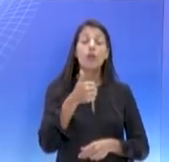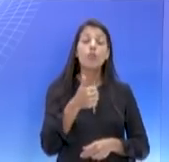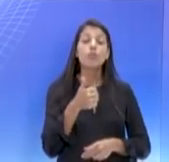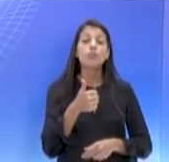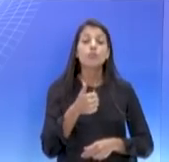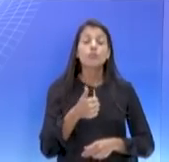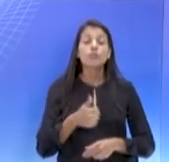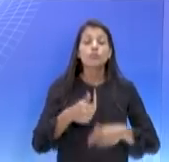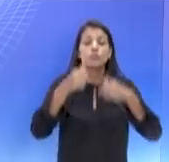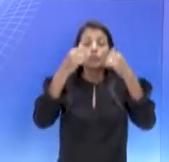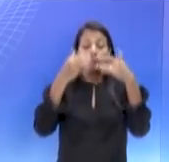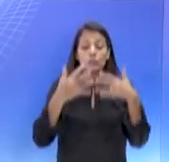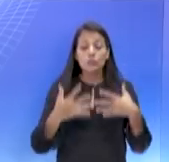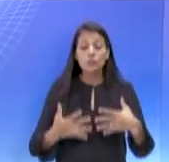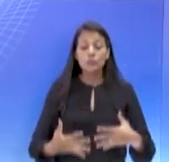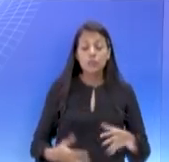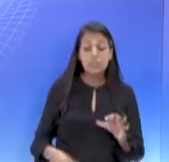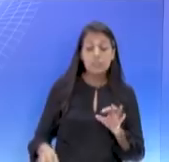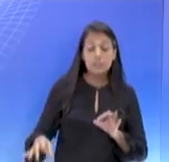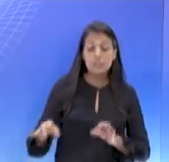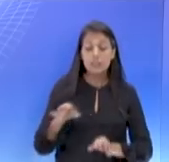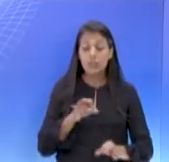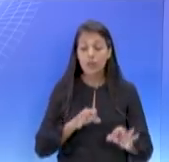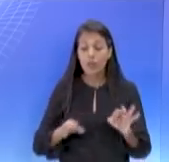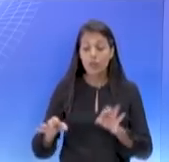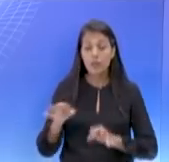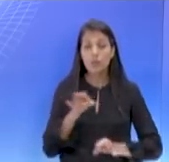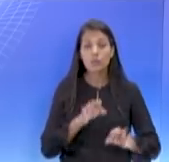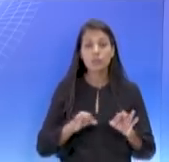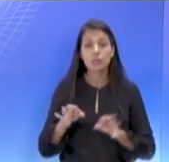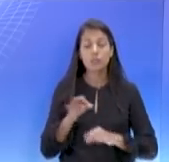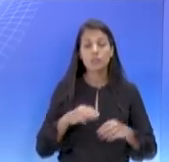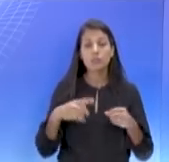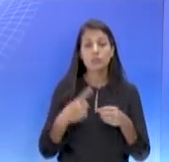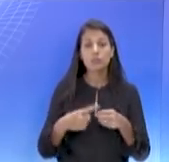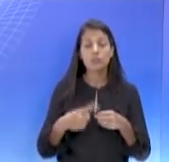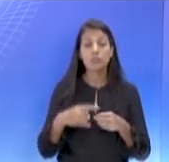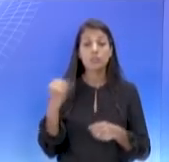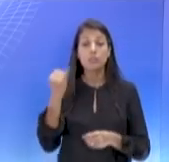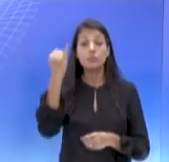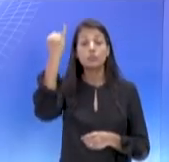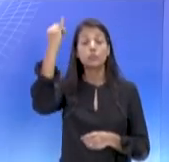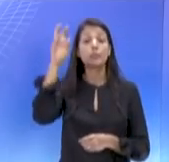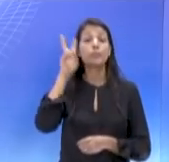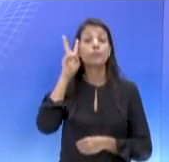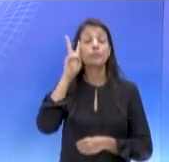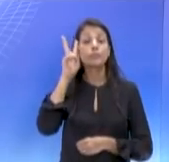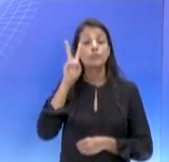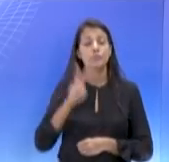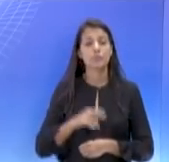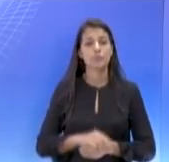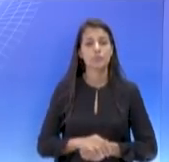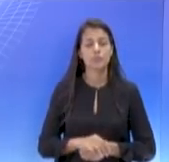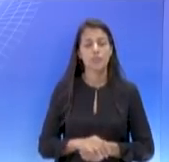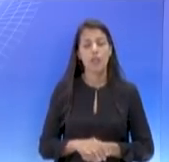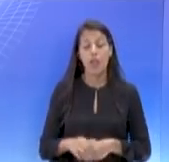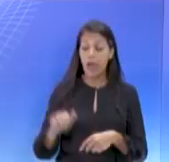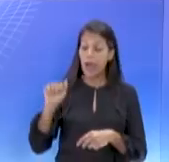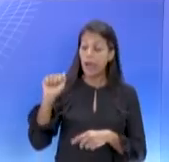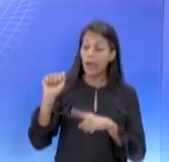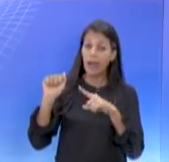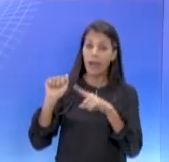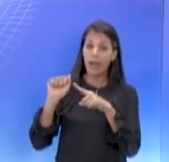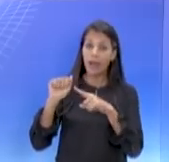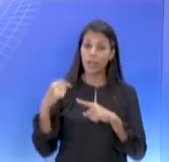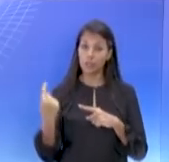A pergunta. Uma explicação para o dinamismo dessa cidade e sua importância histórica no período mencionado